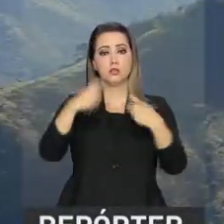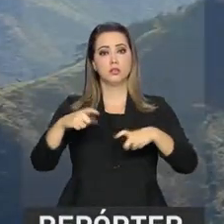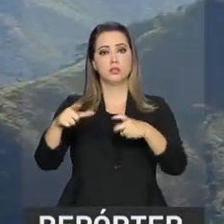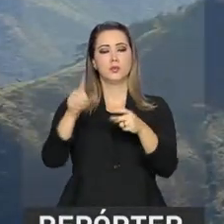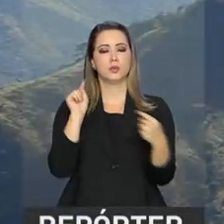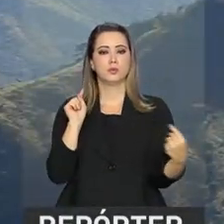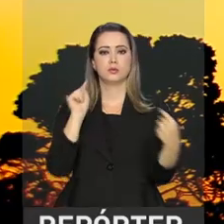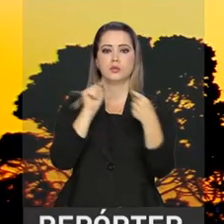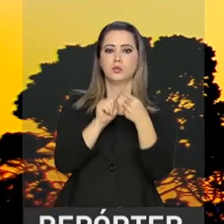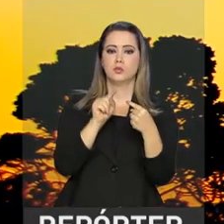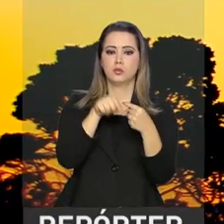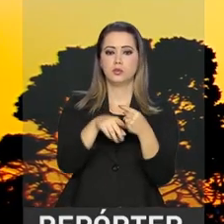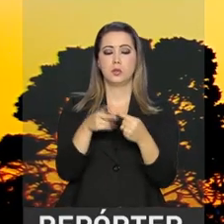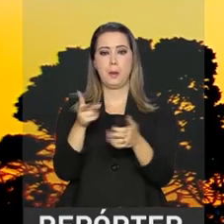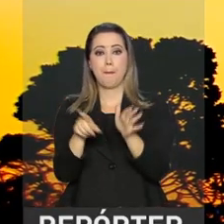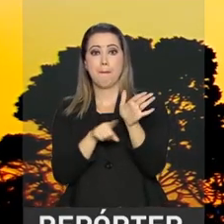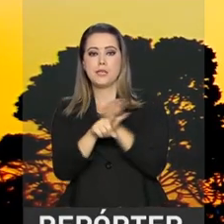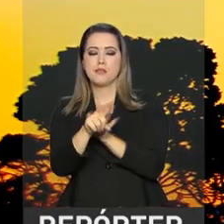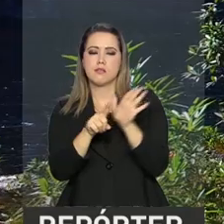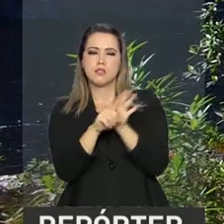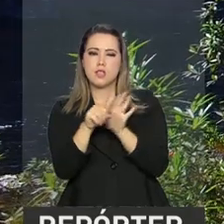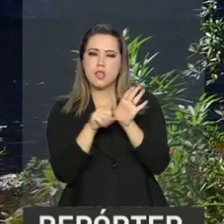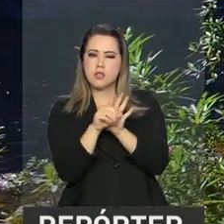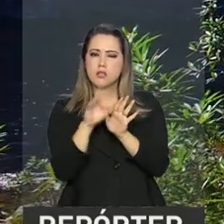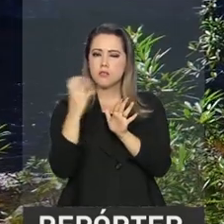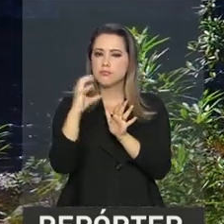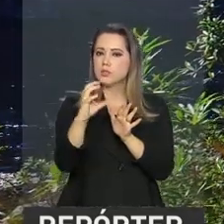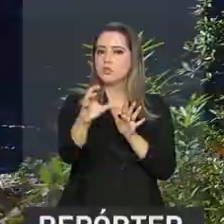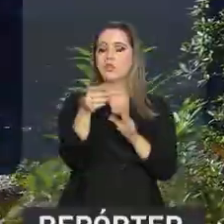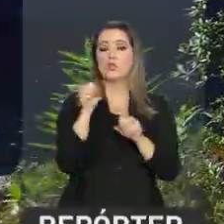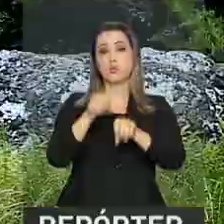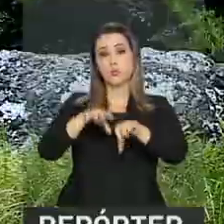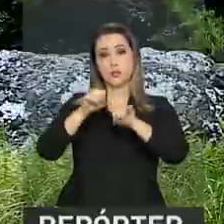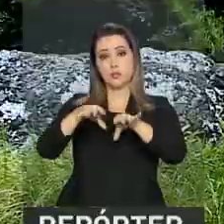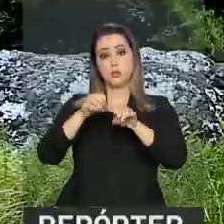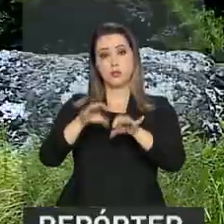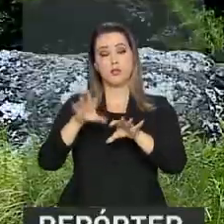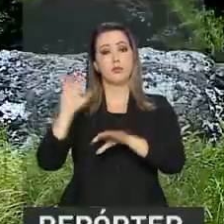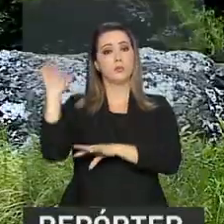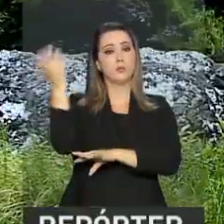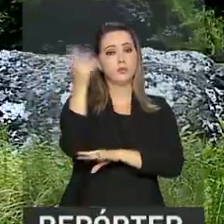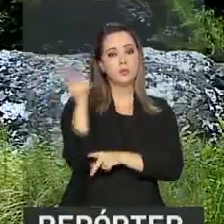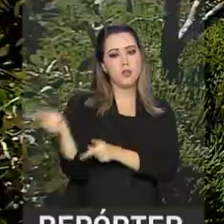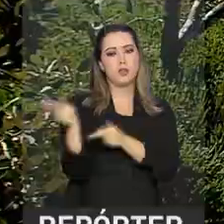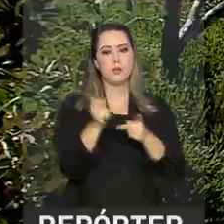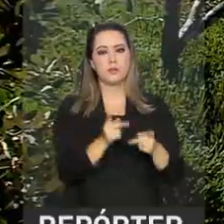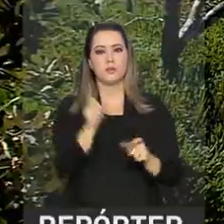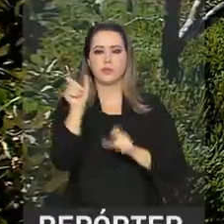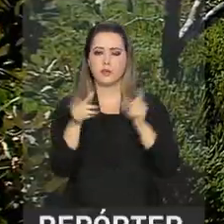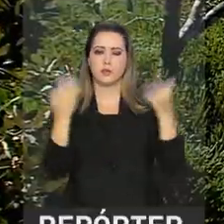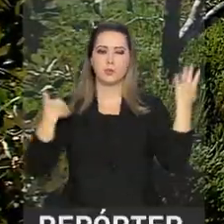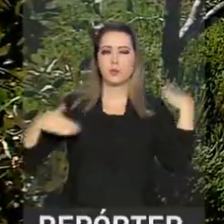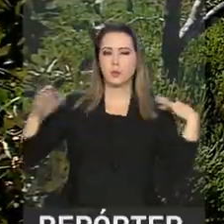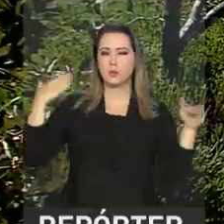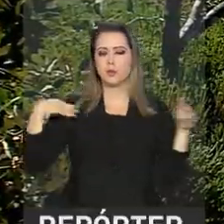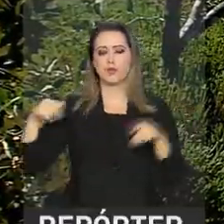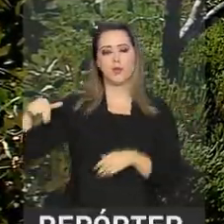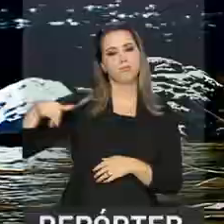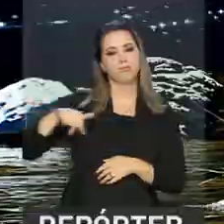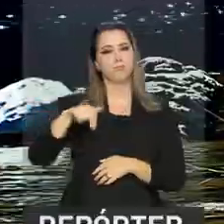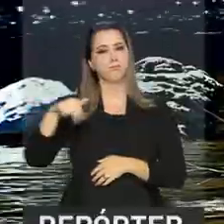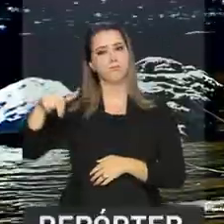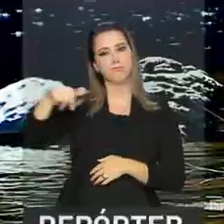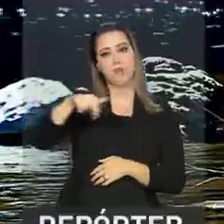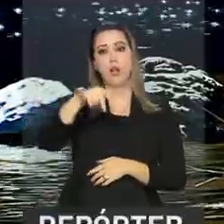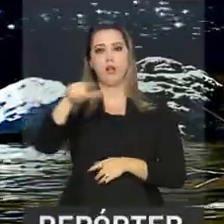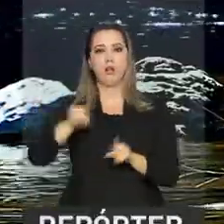como objetivos a pesquisa científica e a educação ambiental e a visitação pública. Caminhadas pelas trilhas